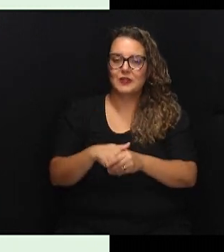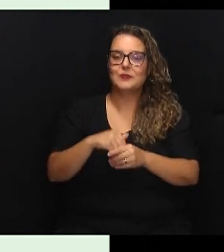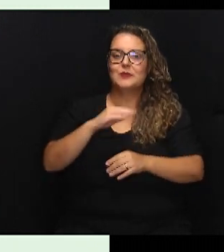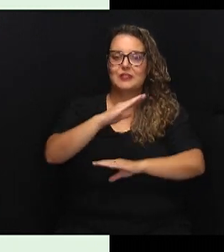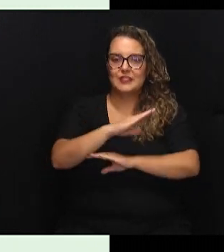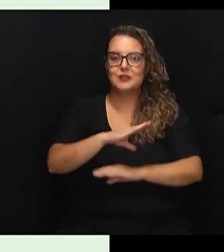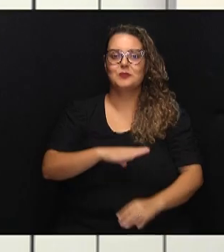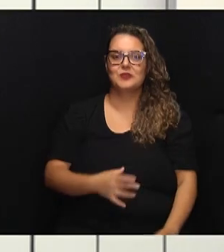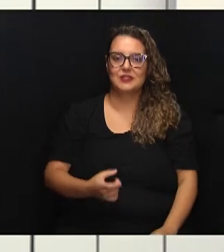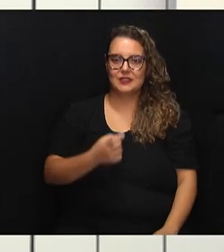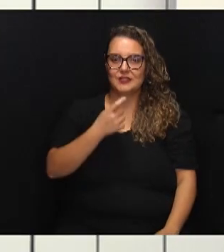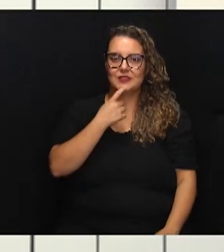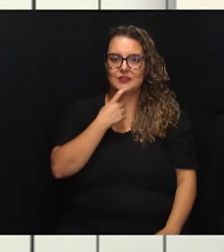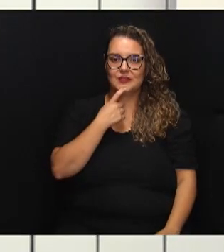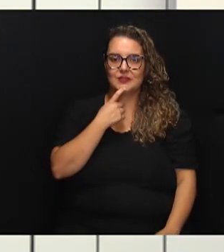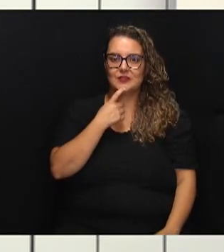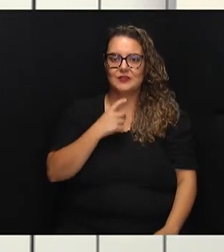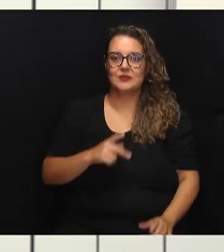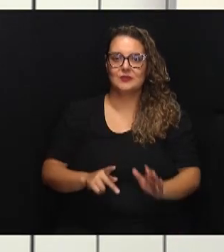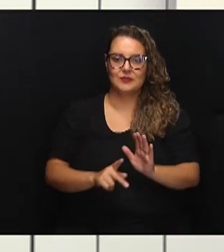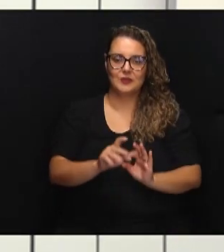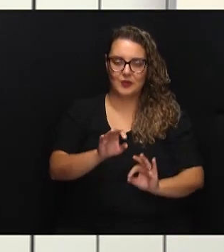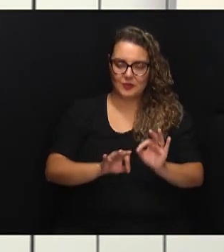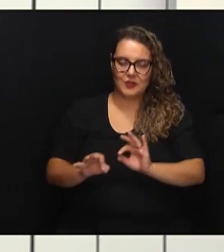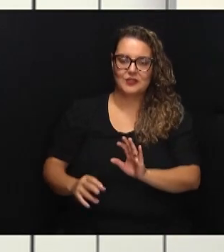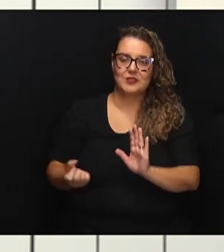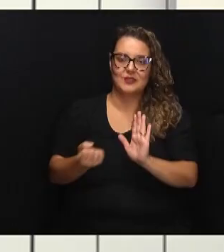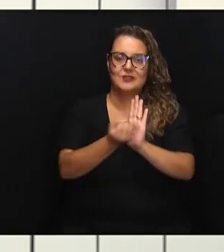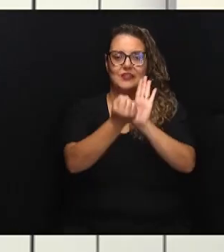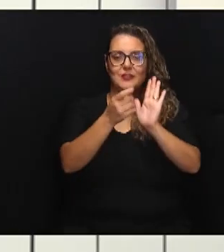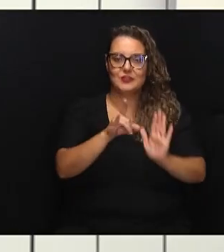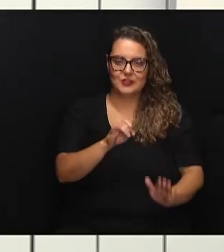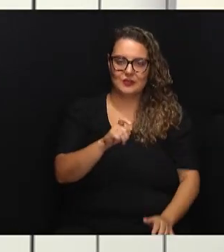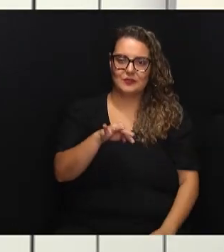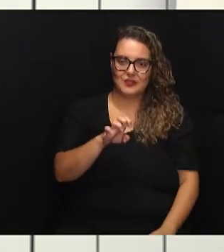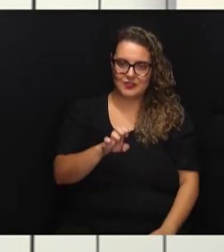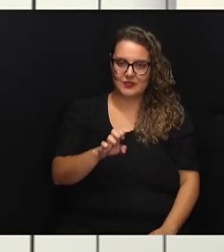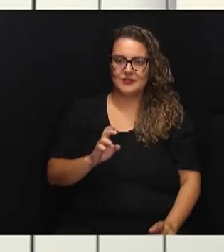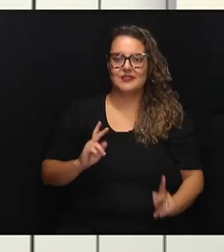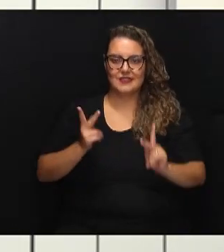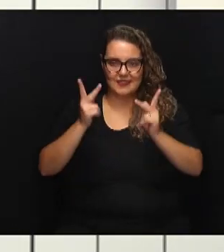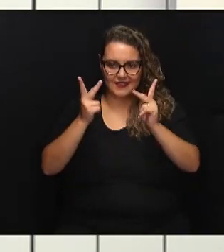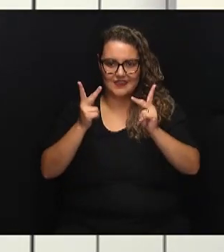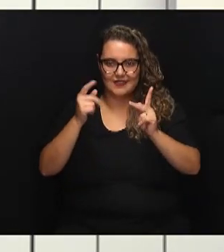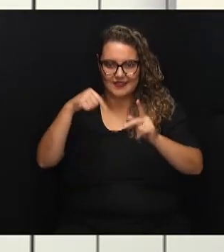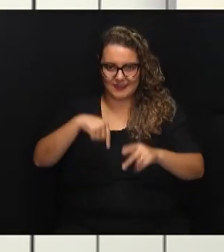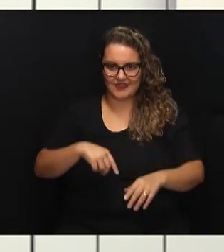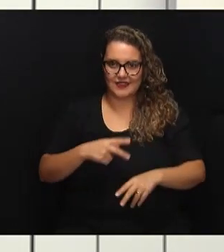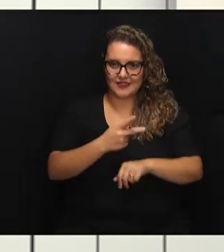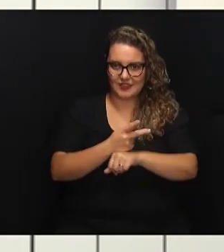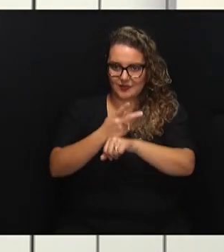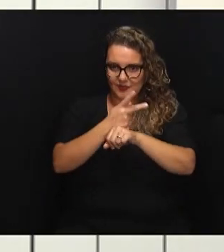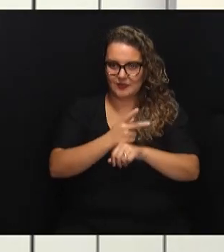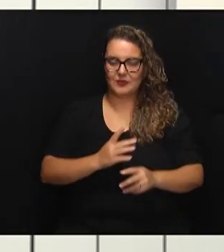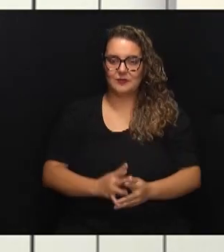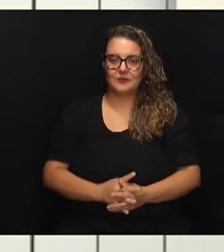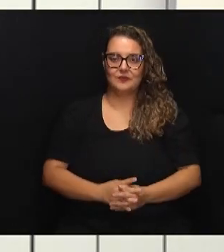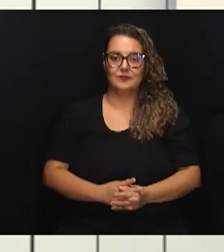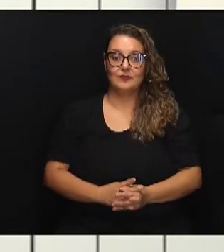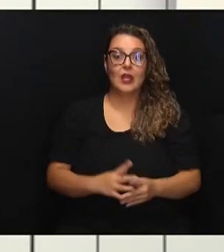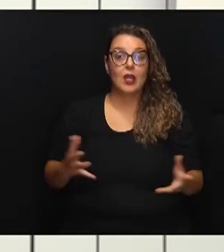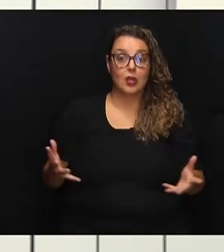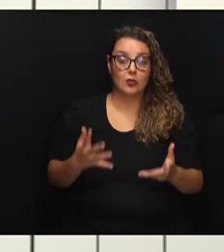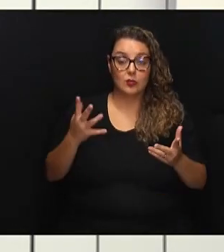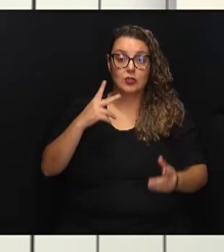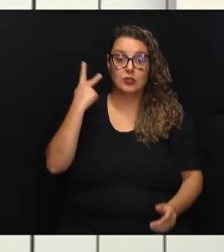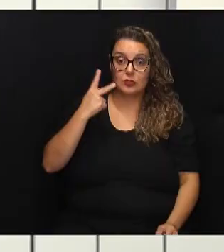de Campinas, com o projeto Selo Diamante, seja a vencedora desse prêmio. E por iniciativa da